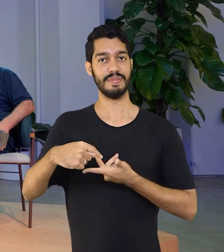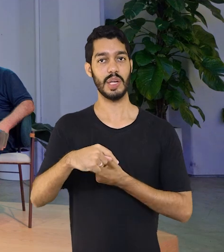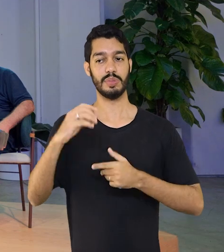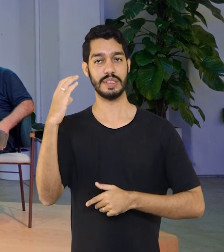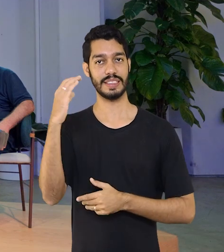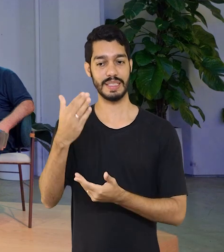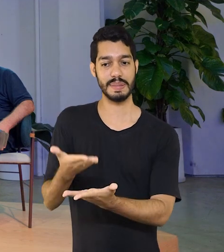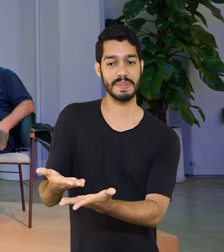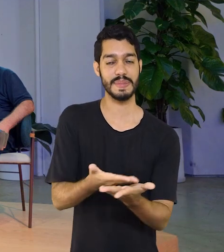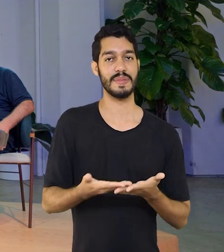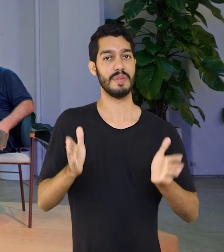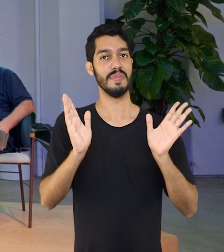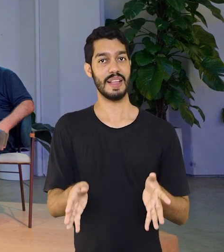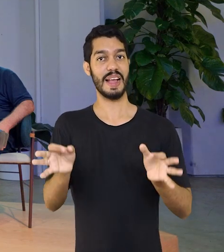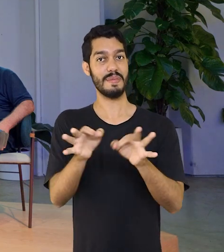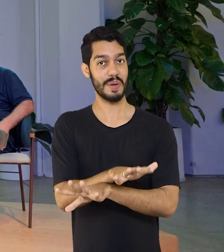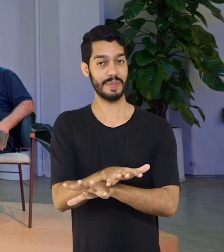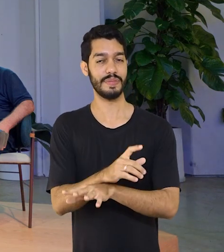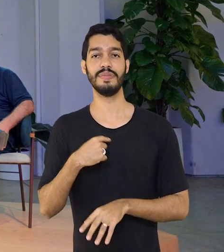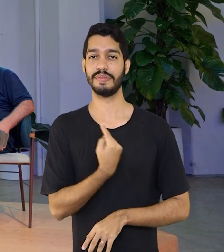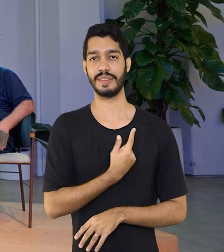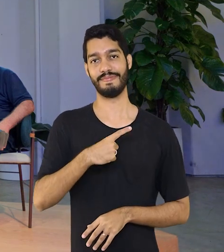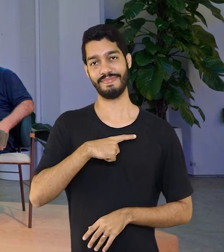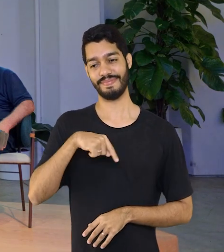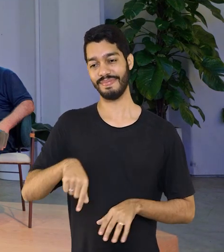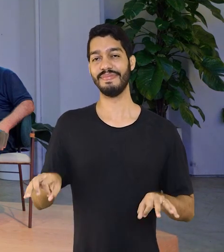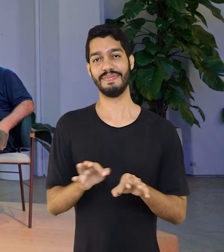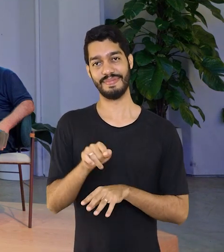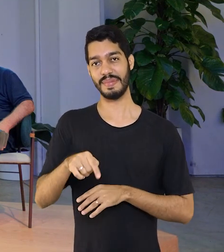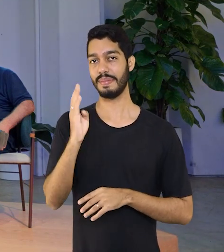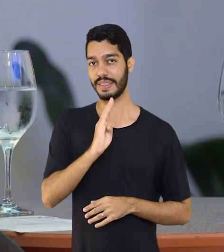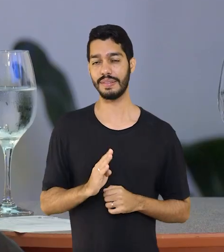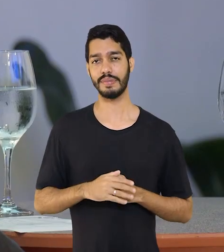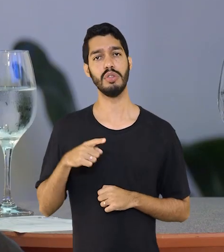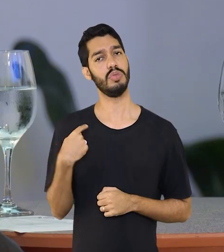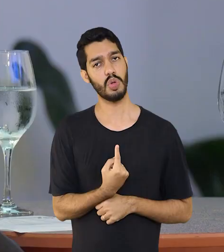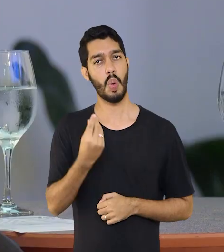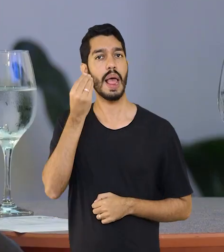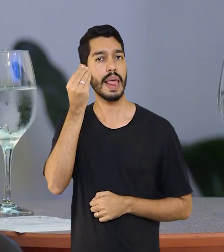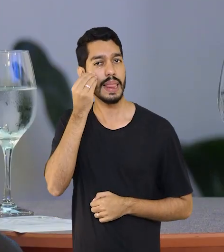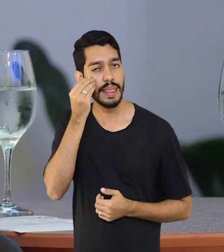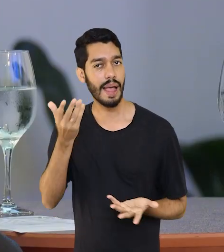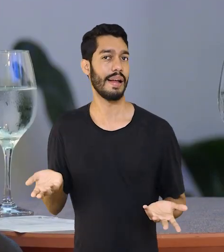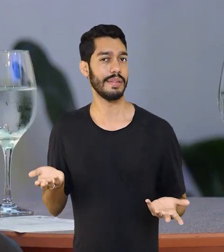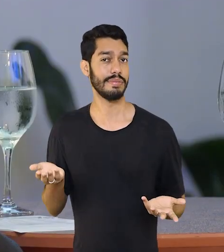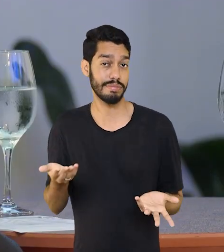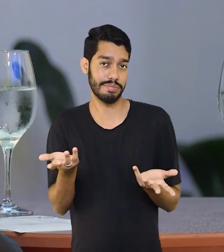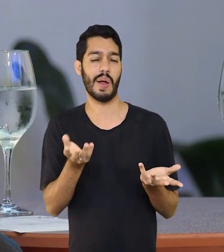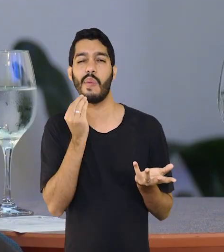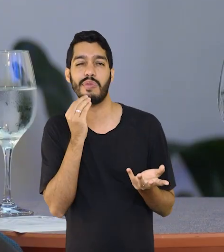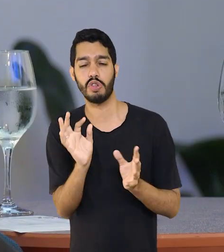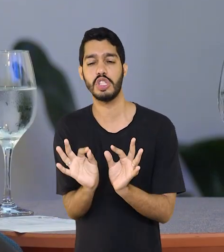instalada, né, científica, que tem bastante no Brasil, é só tentar, né, quer dizer,